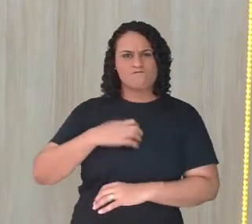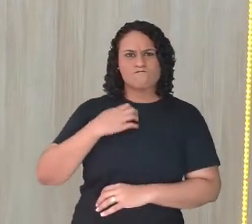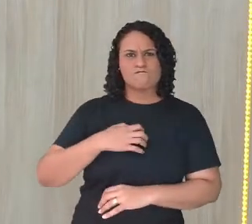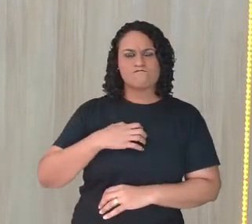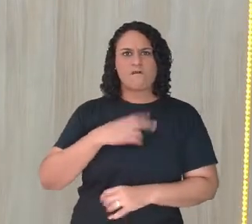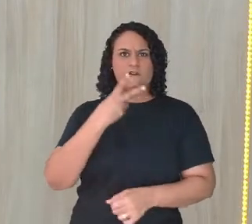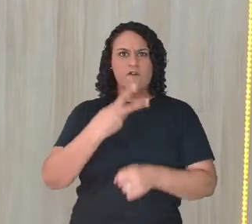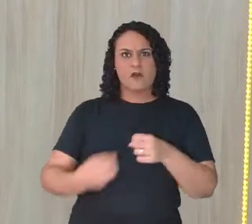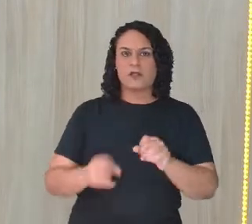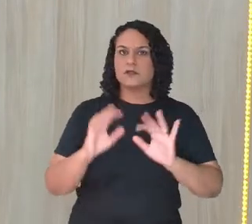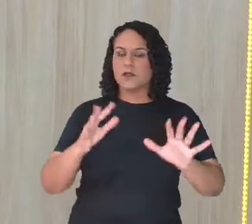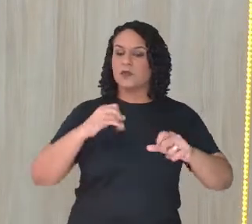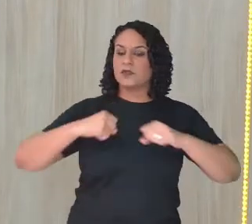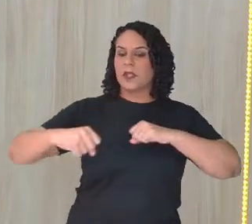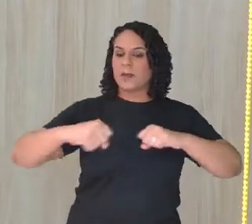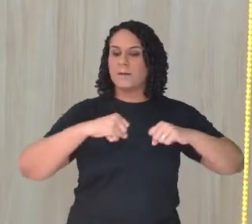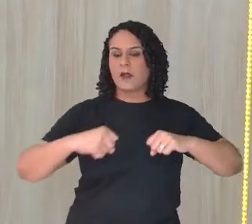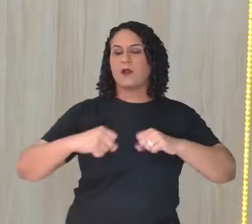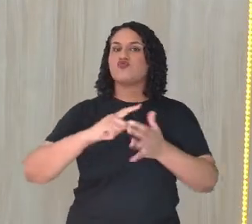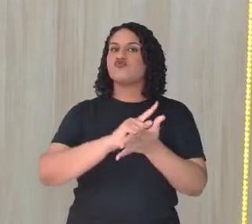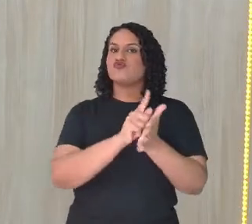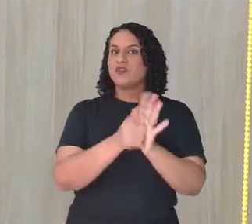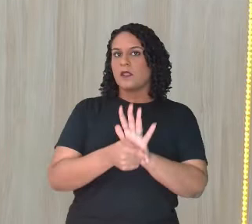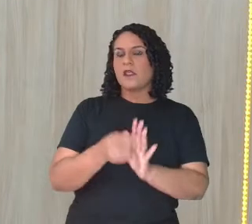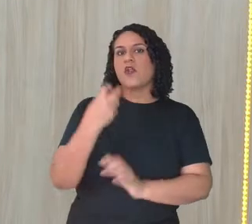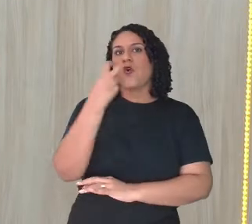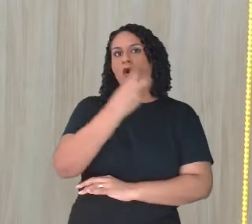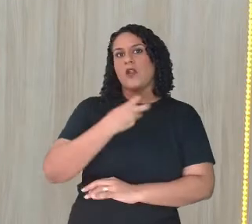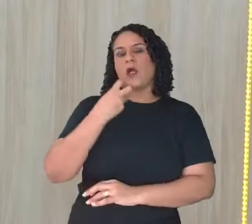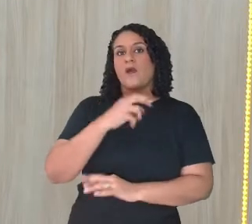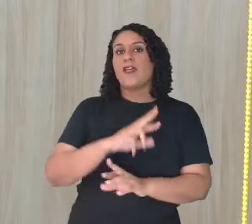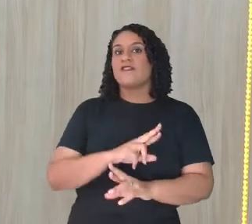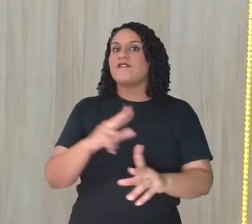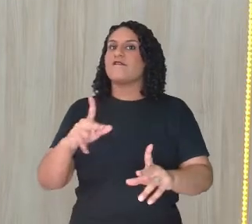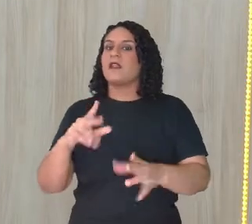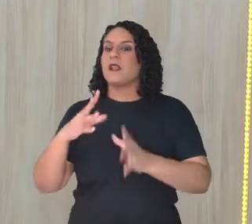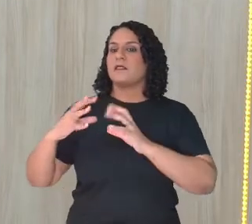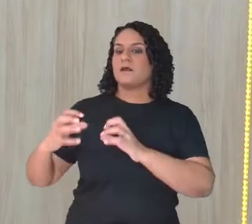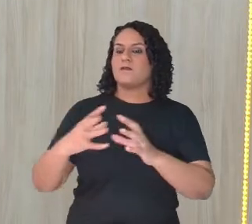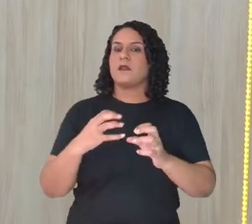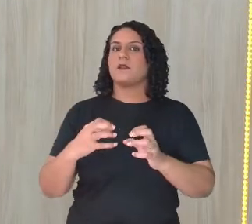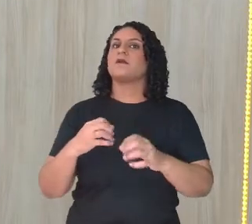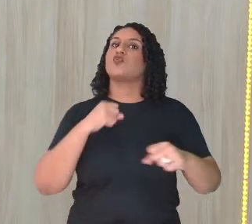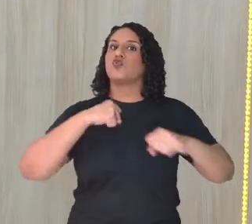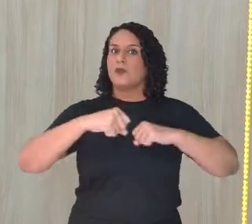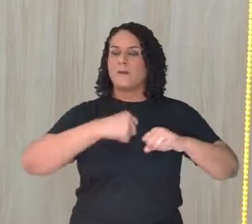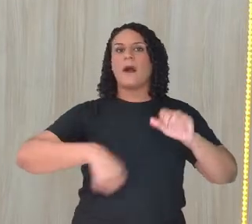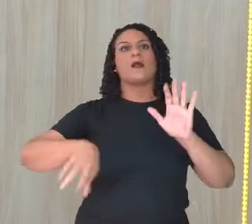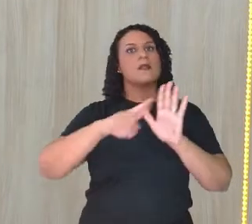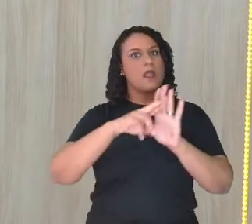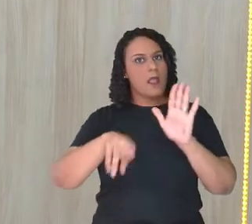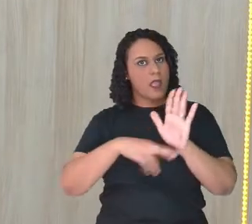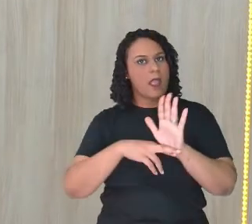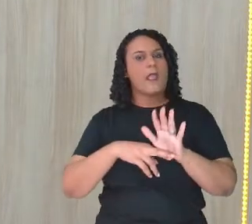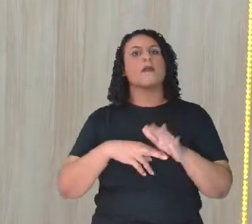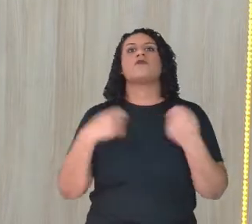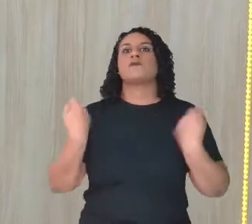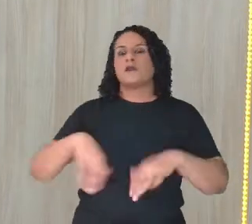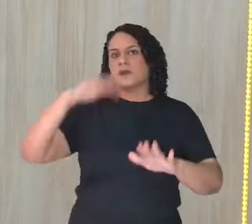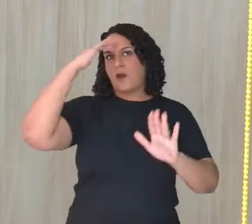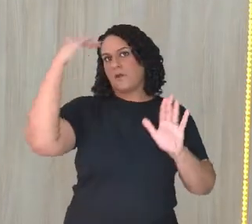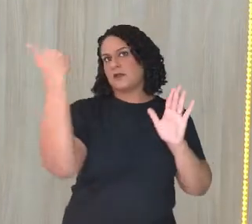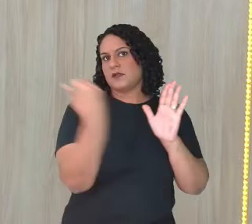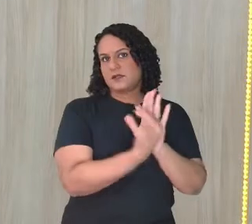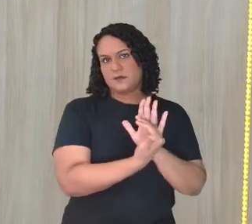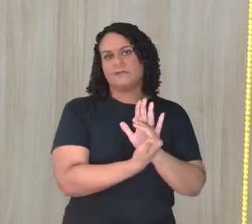gênero formal, um gênero oral é muito diferente de briga. Existem regras, tá, que a gente precisa cumprir. A gente